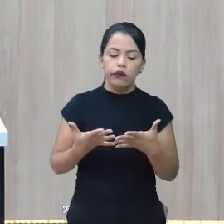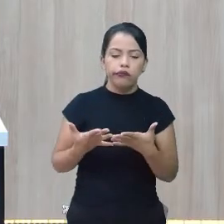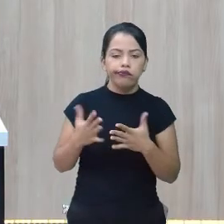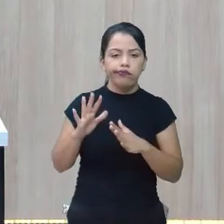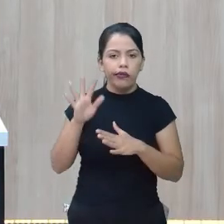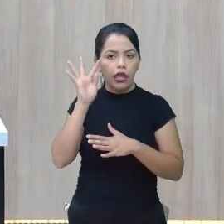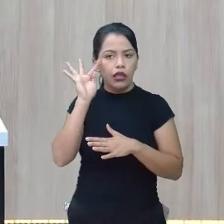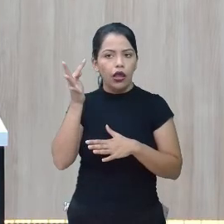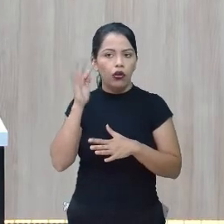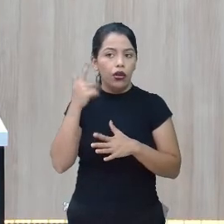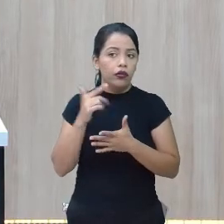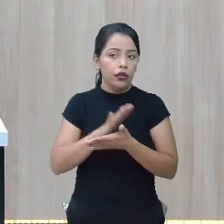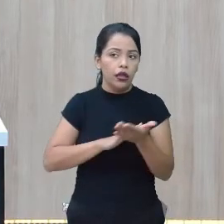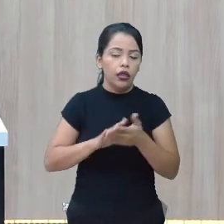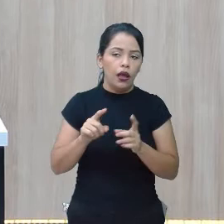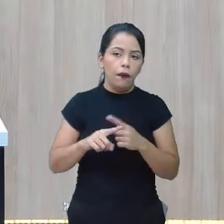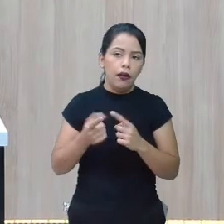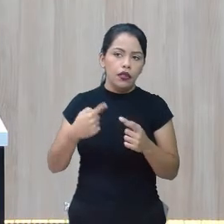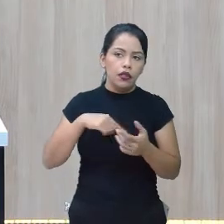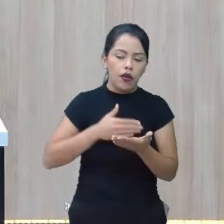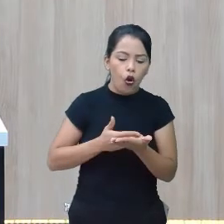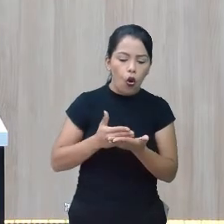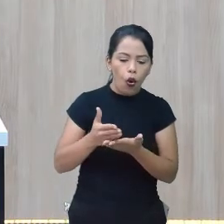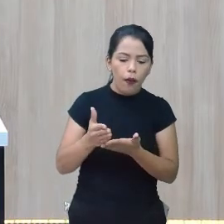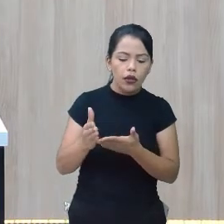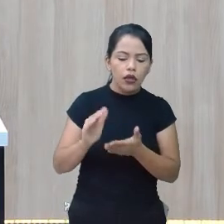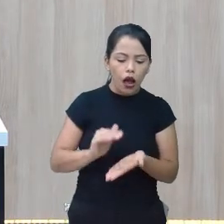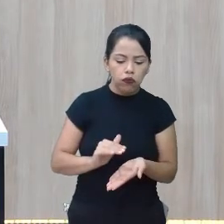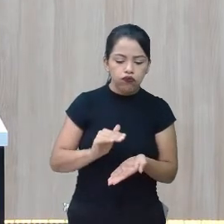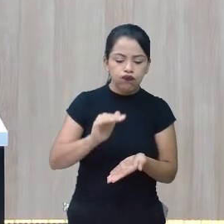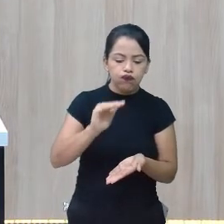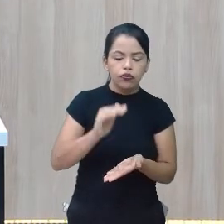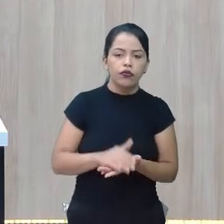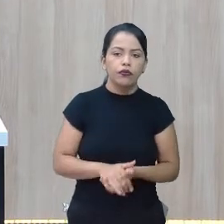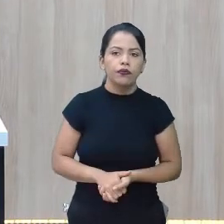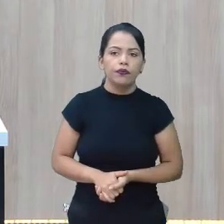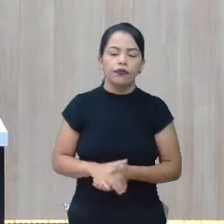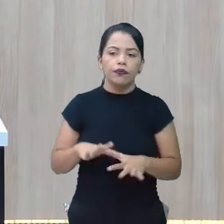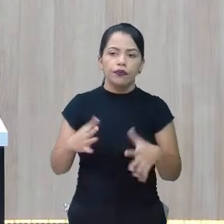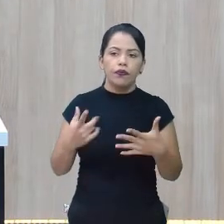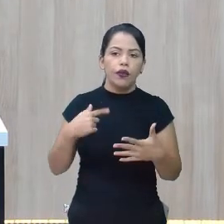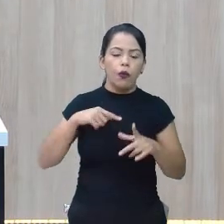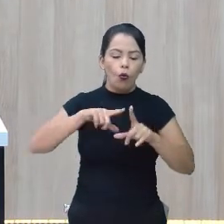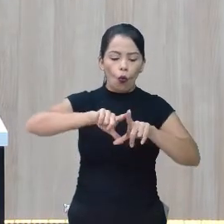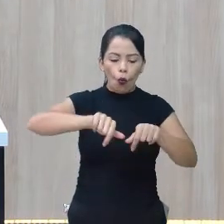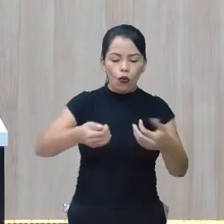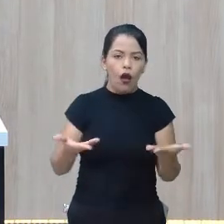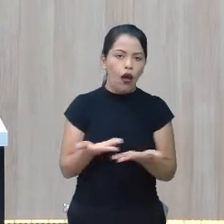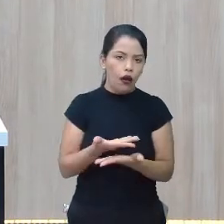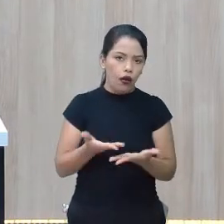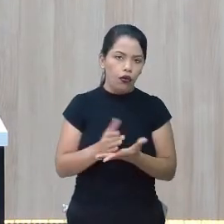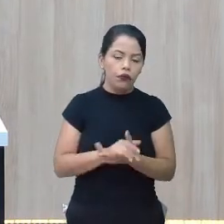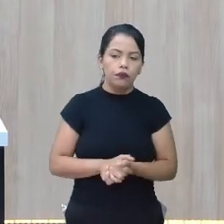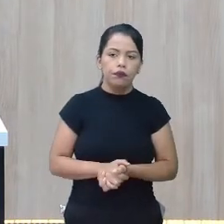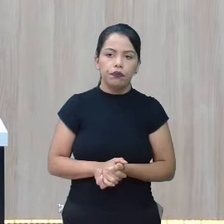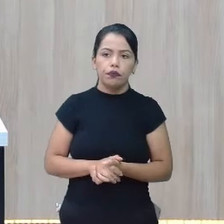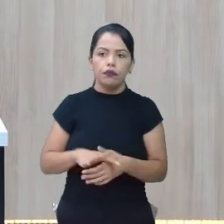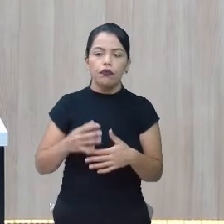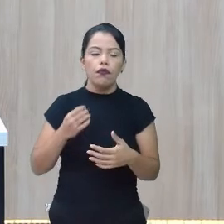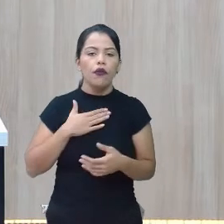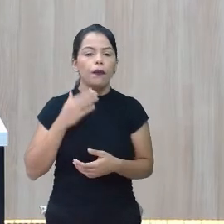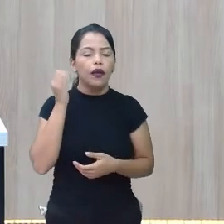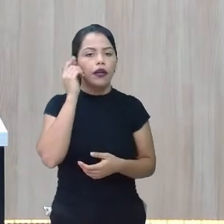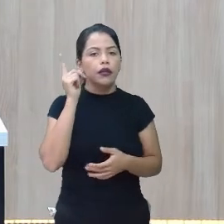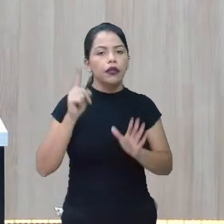está sem nada, né? Mas a gente vai começar a preencher esse espaço, ó. Então, se a minha ideia de tentar trazer para vocês hoje